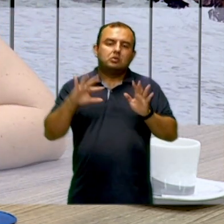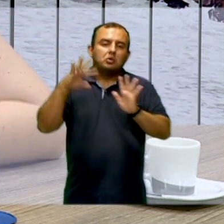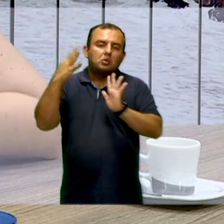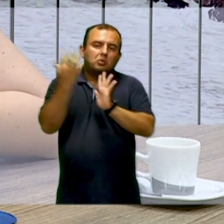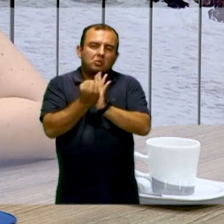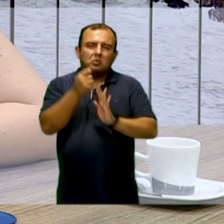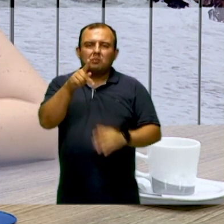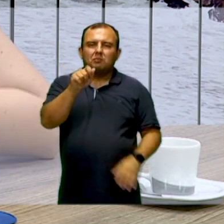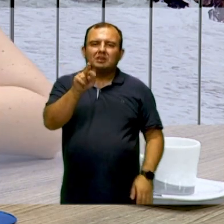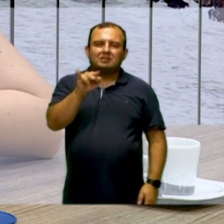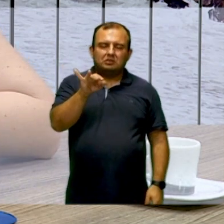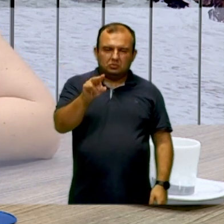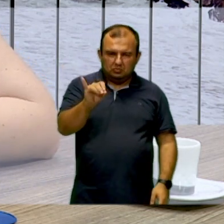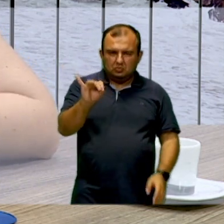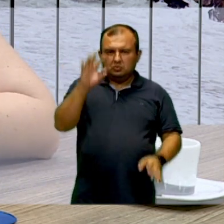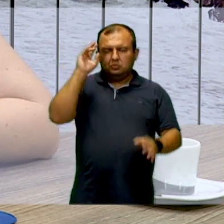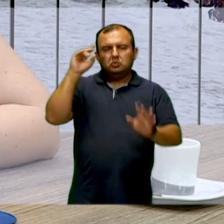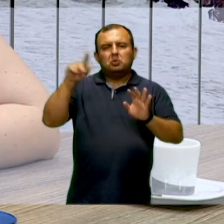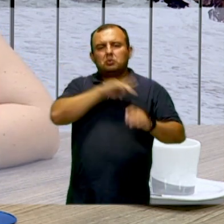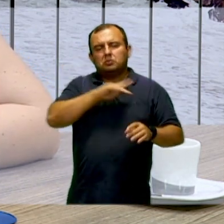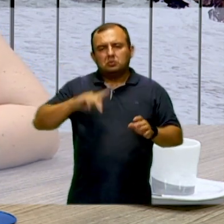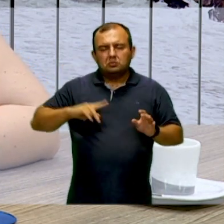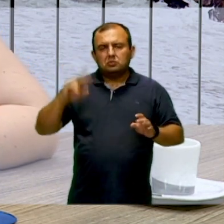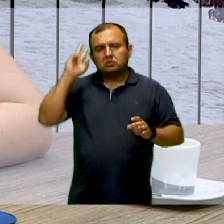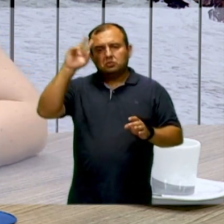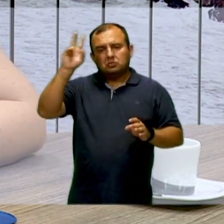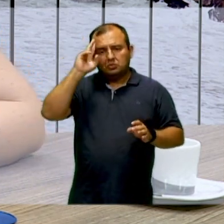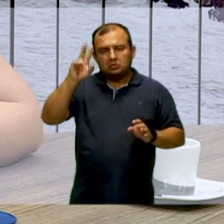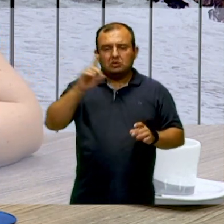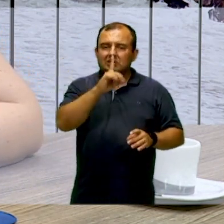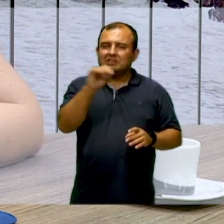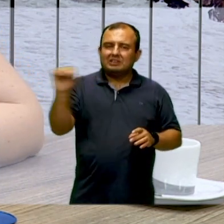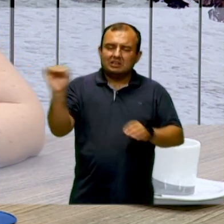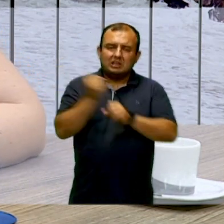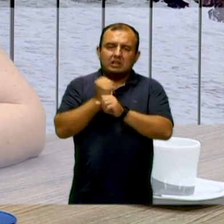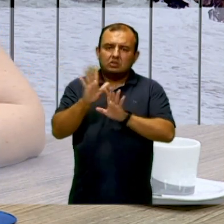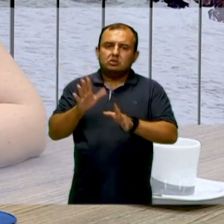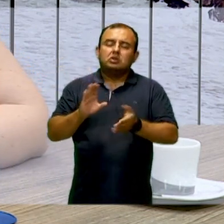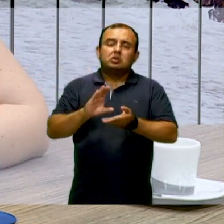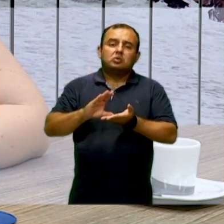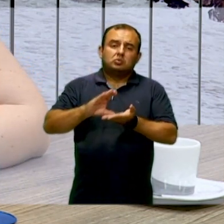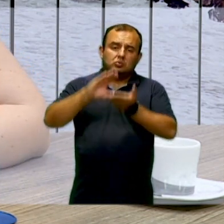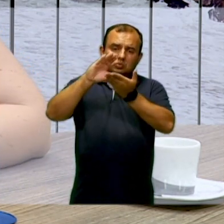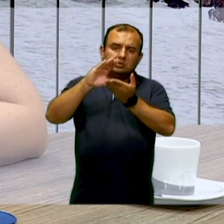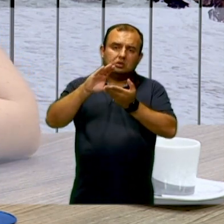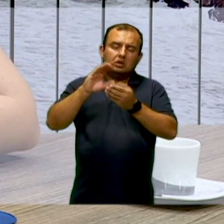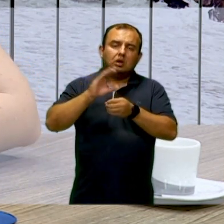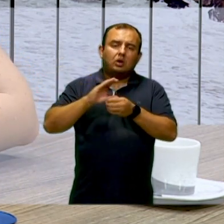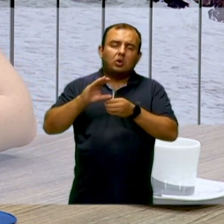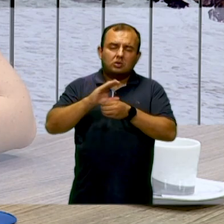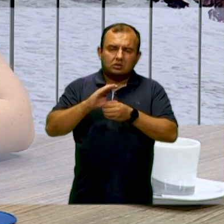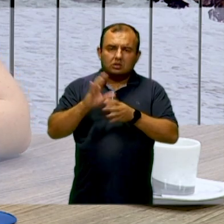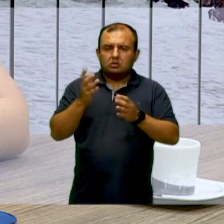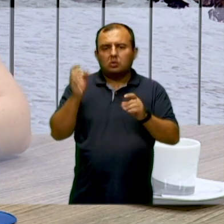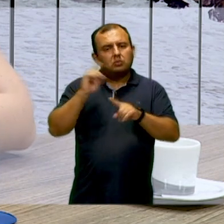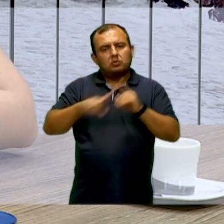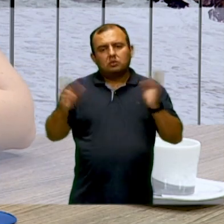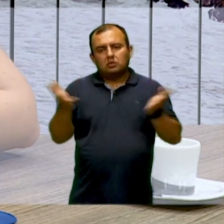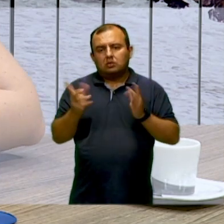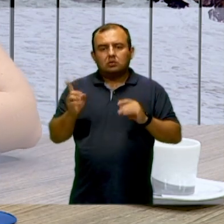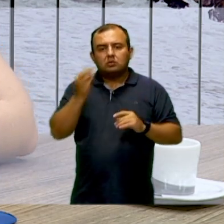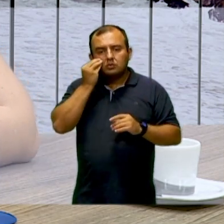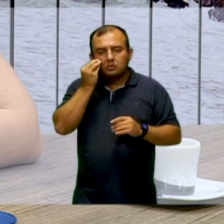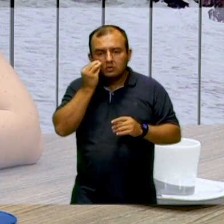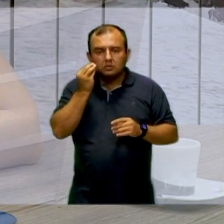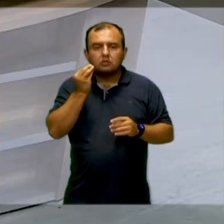público, histórico, tombado, eu tenho que passar pelo conselho. Eu não posso isso agora. Agora eu vou tentar o que